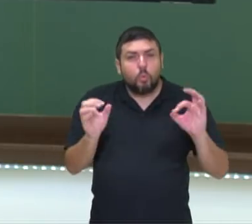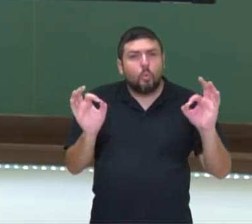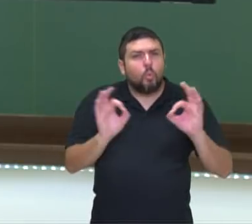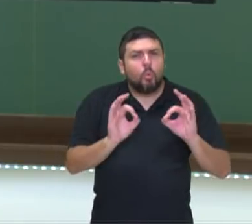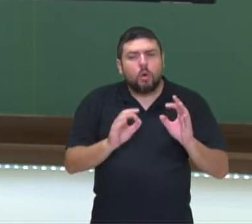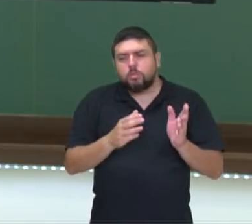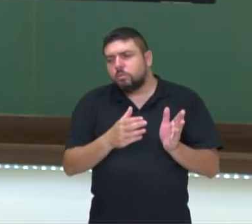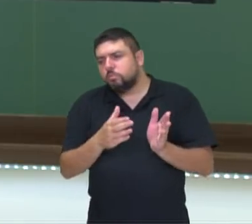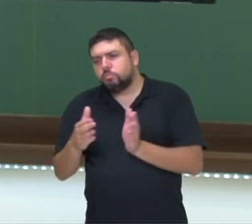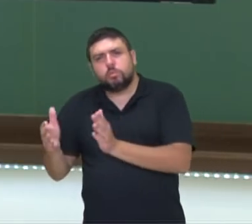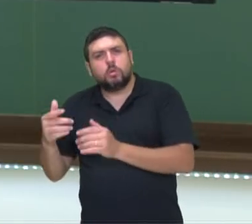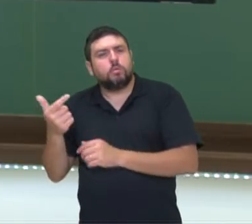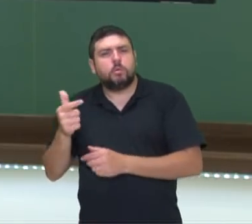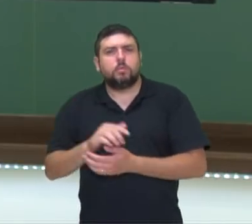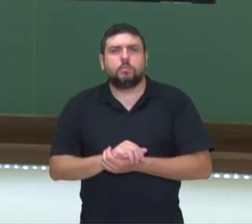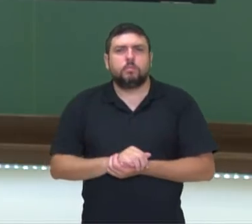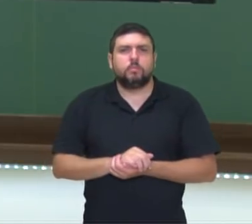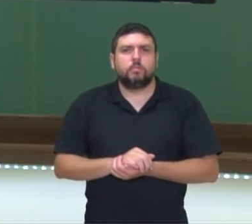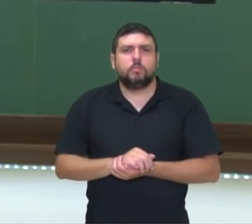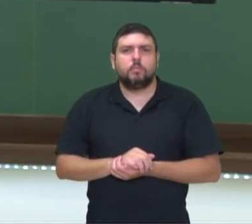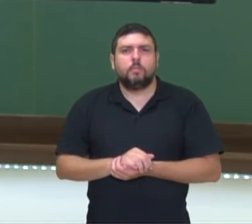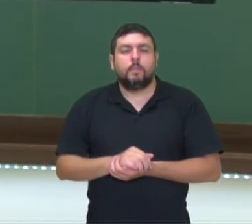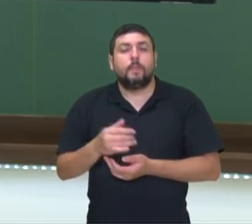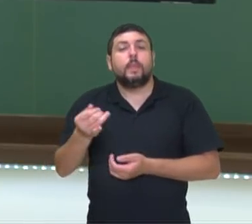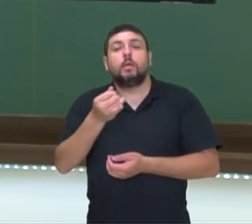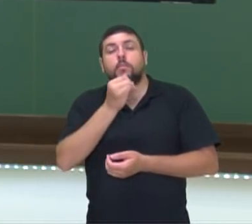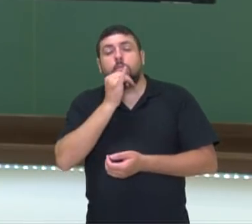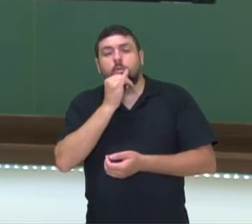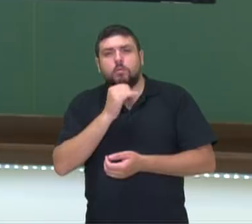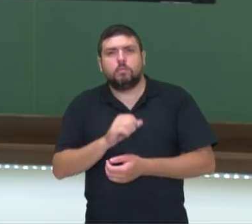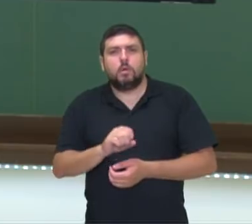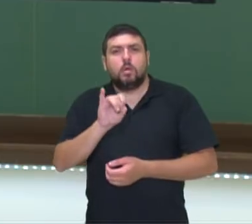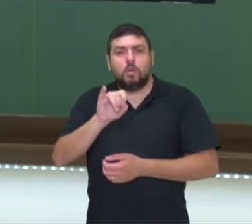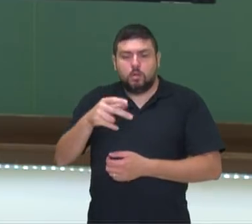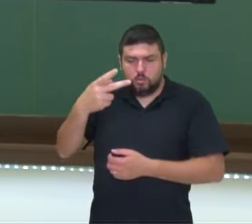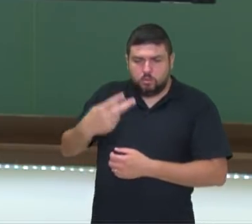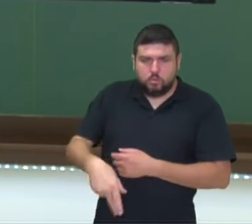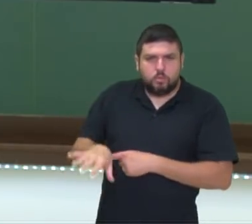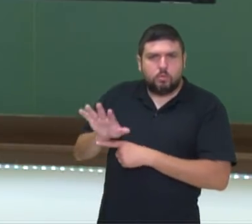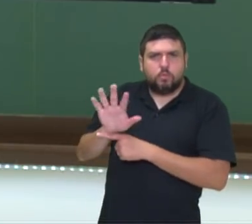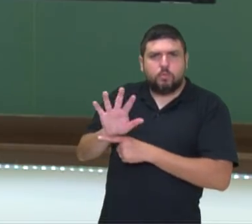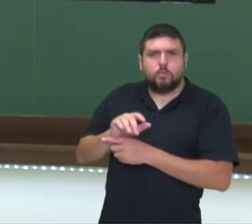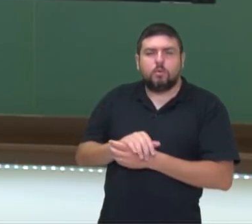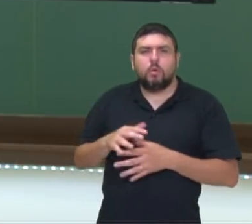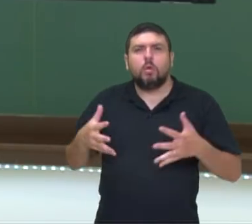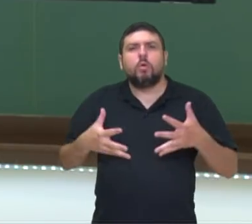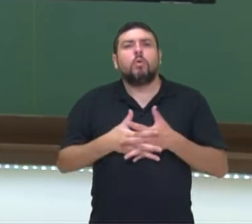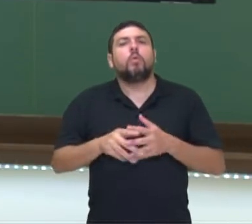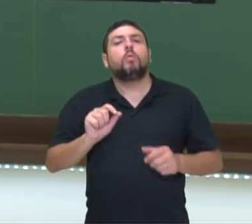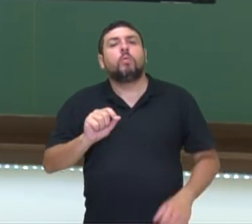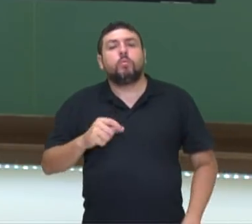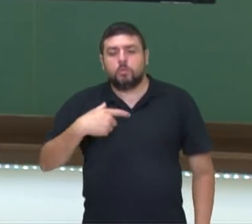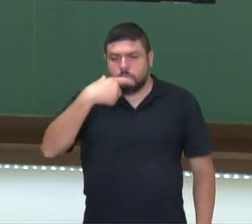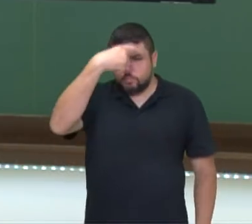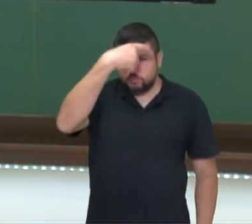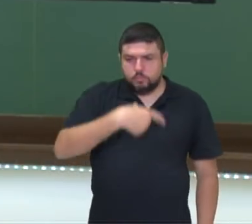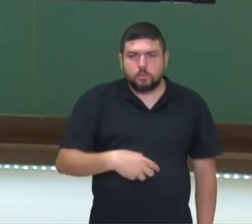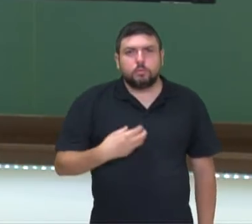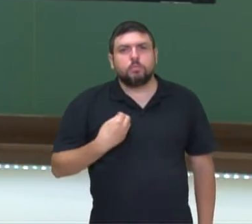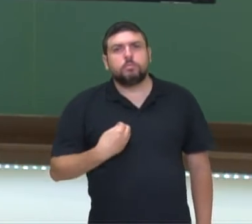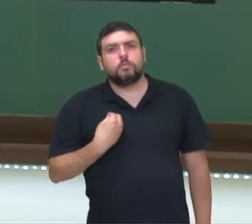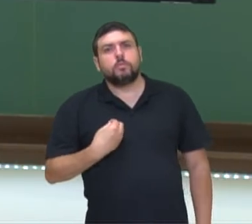essa história. Por exemplo, se fosse um conto sobre o nosso vídeo, o conflito é eu estar aqui, conversando com